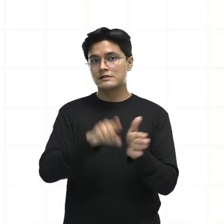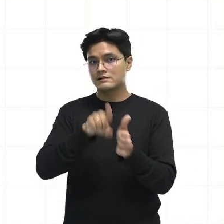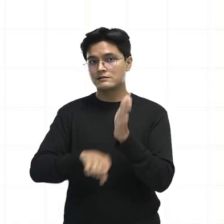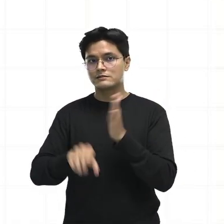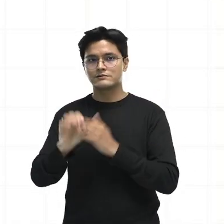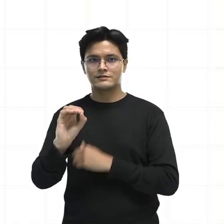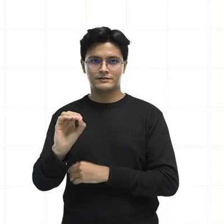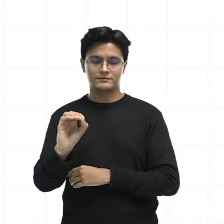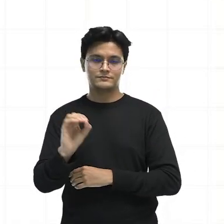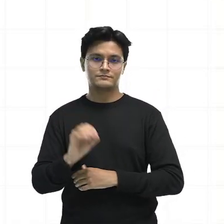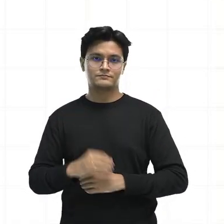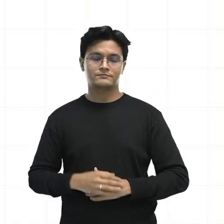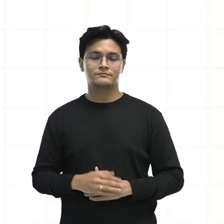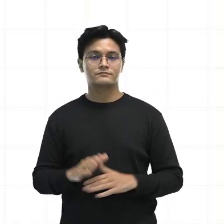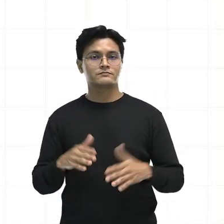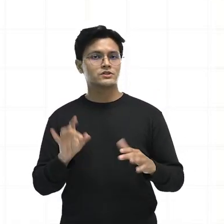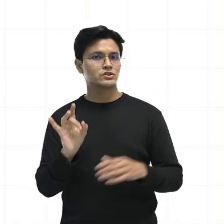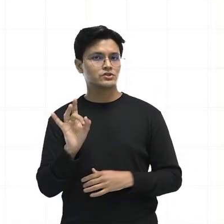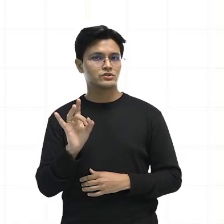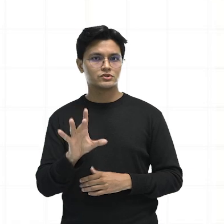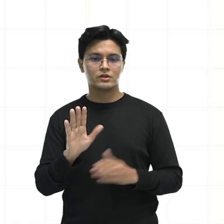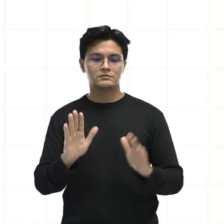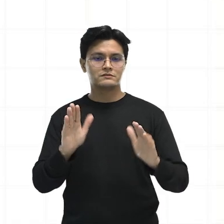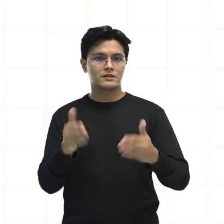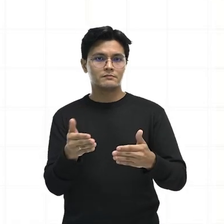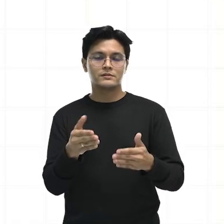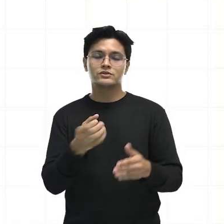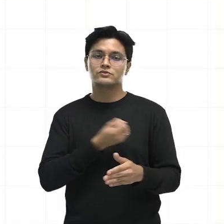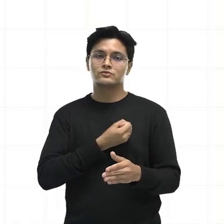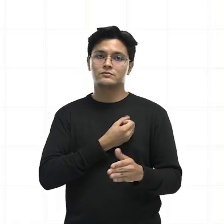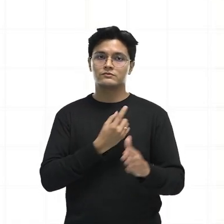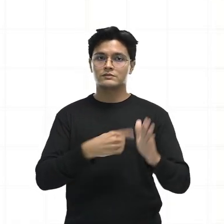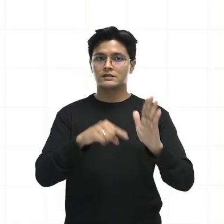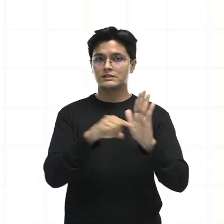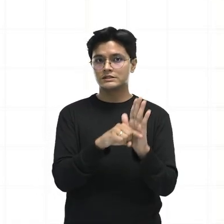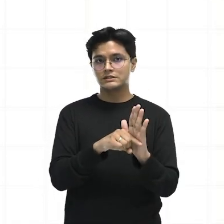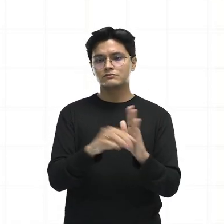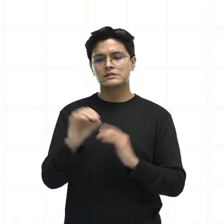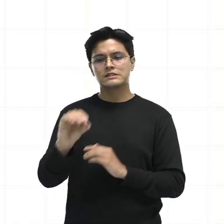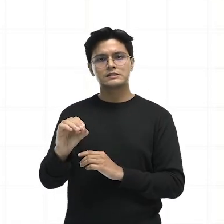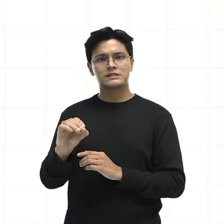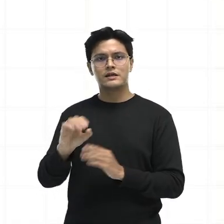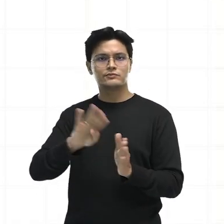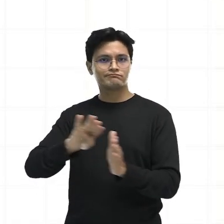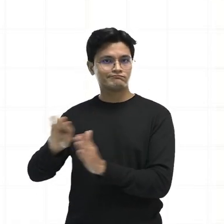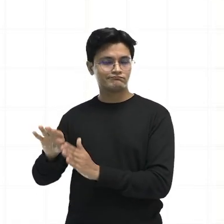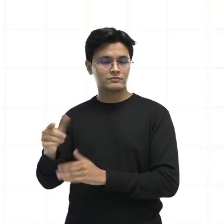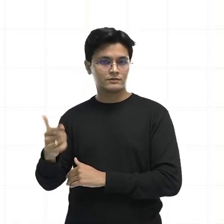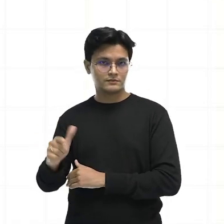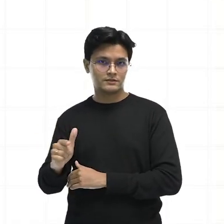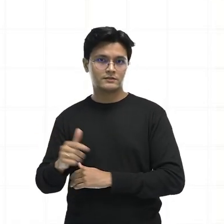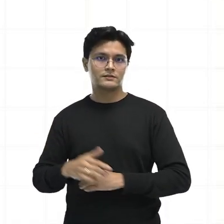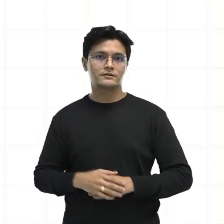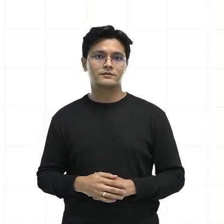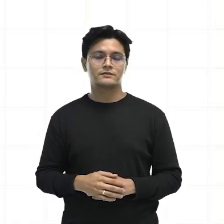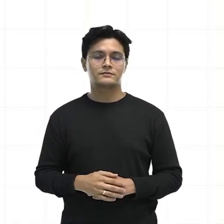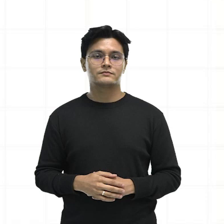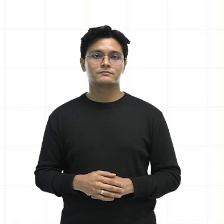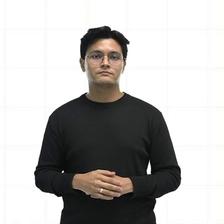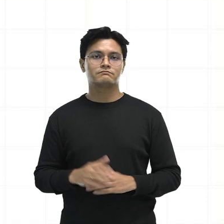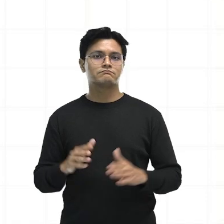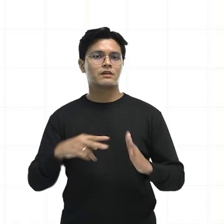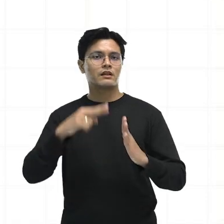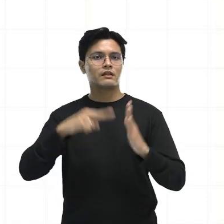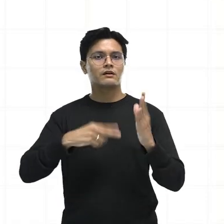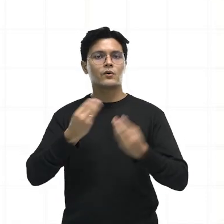zero, tá? Então, somente os números negativos sem o zero. E aí eu leio conjunto dos números